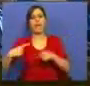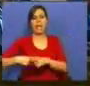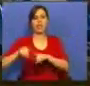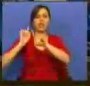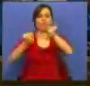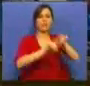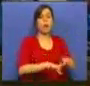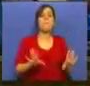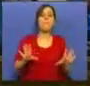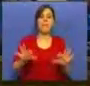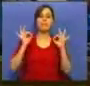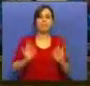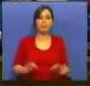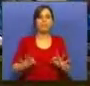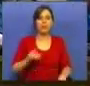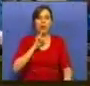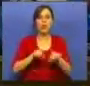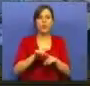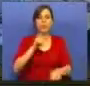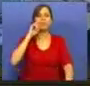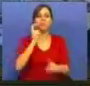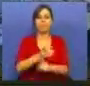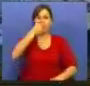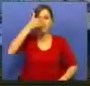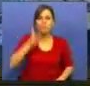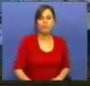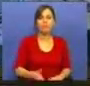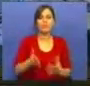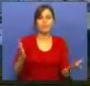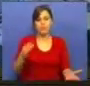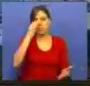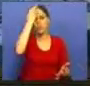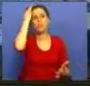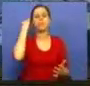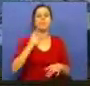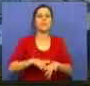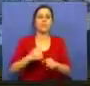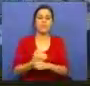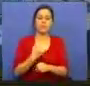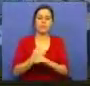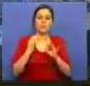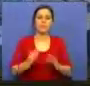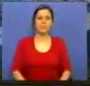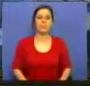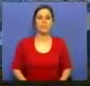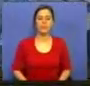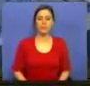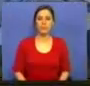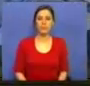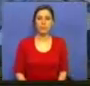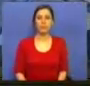poliinteresses. Sim aos deputados que são Quero concluir, Sr. fiscalizadores Deputado, faz do favor. Estado. Ultrapassou largamente o seu tempo, faz Administração da favor de concluir.